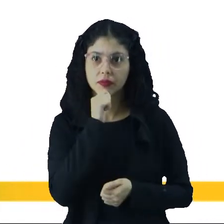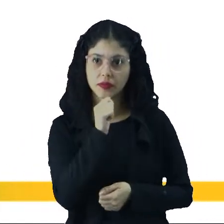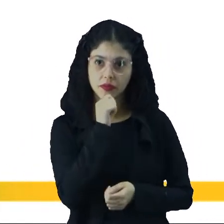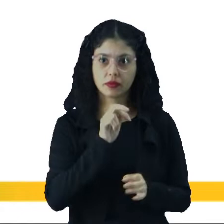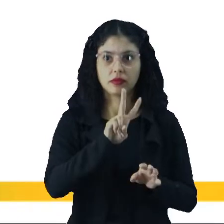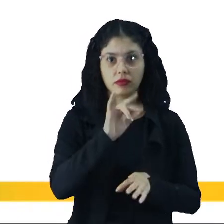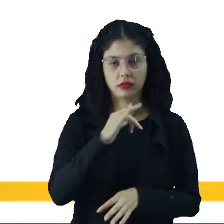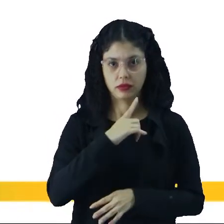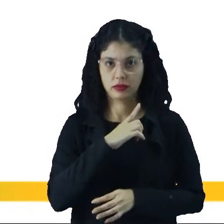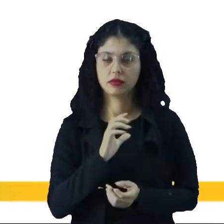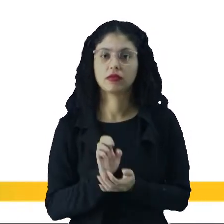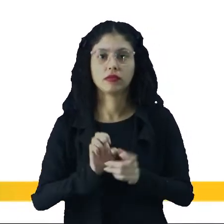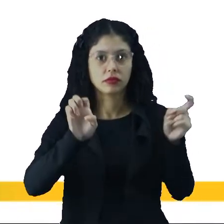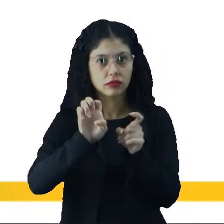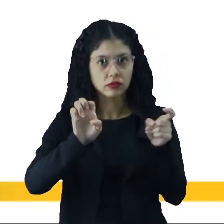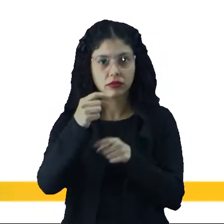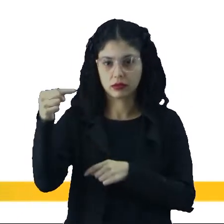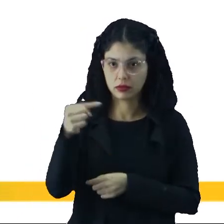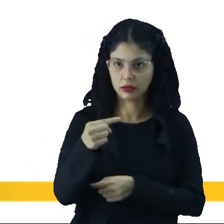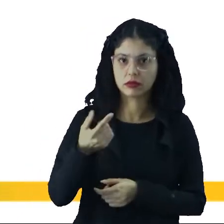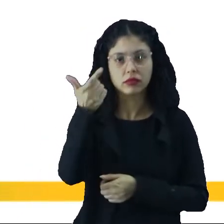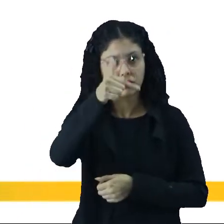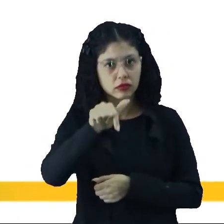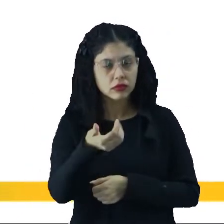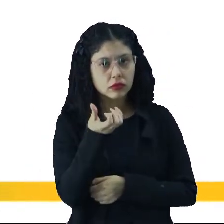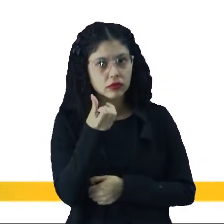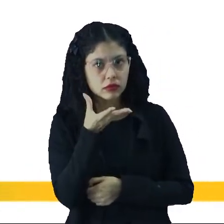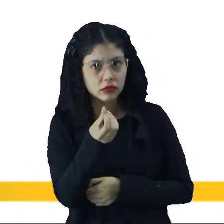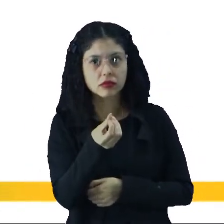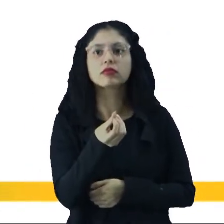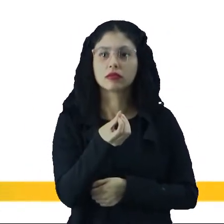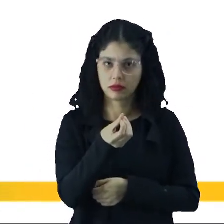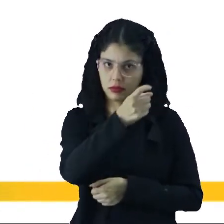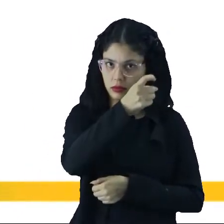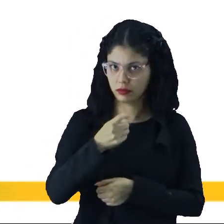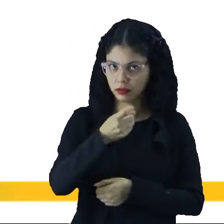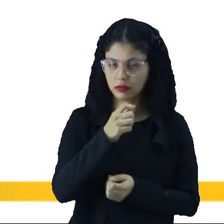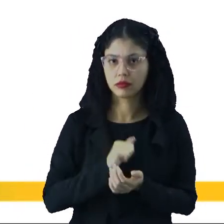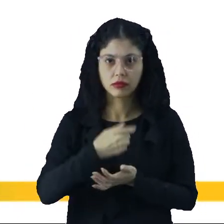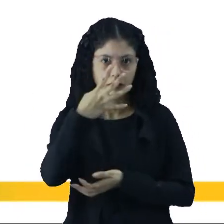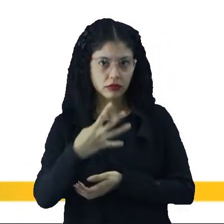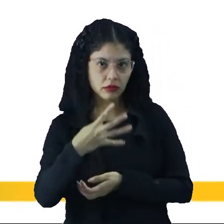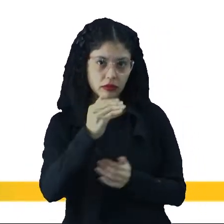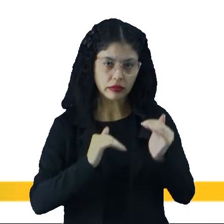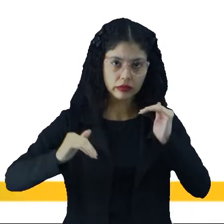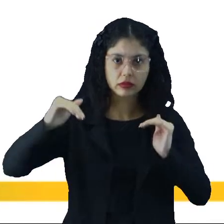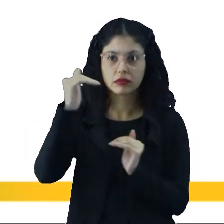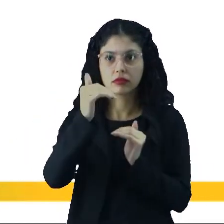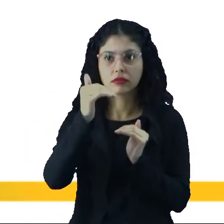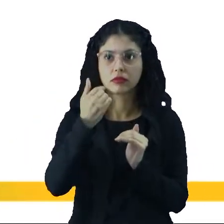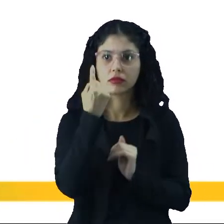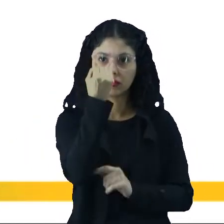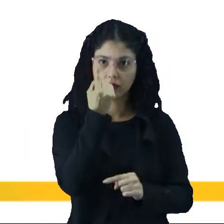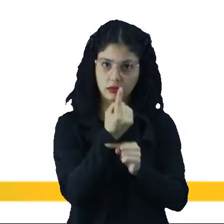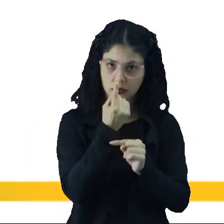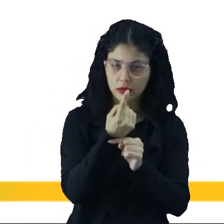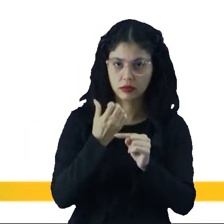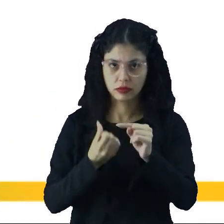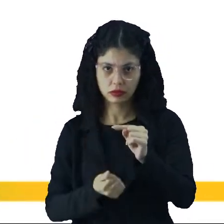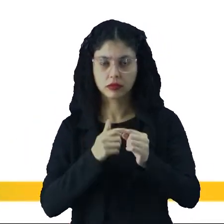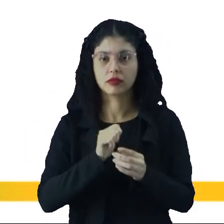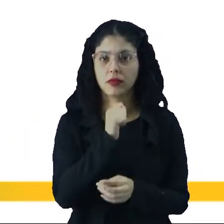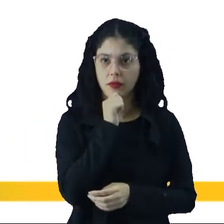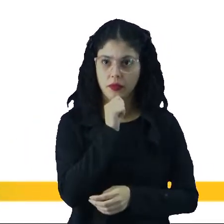com expoente negativo. Então vai ficar, ó, repete 16 elevado a x, o 4 sobe e o 1 desce. Com o 1 embaixo não